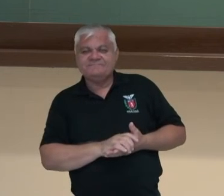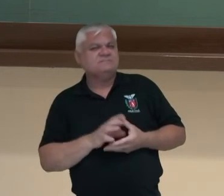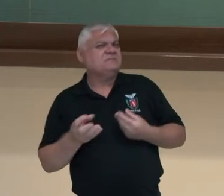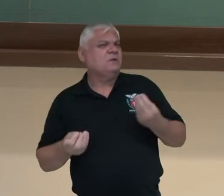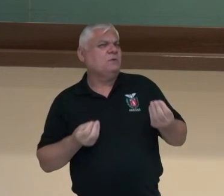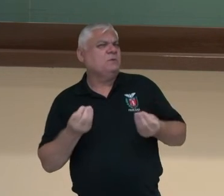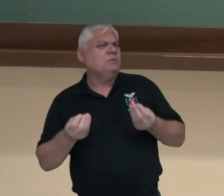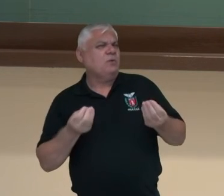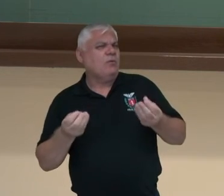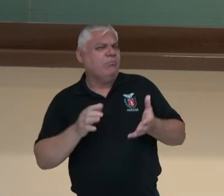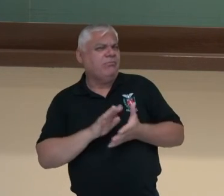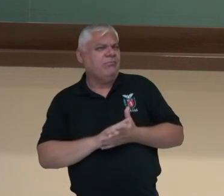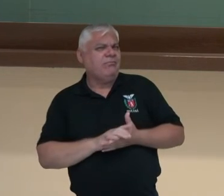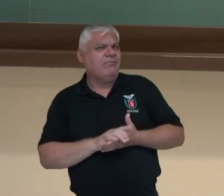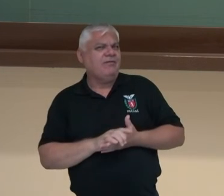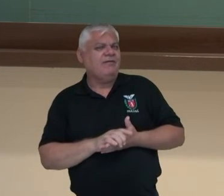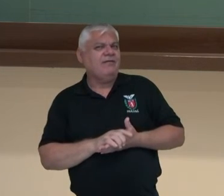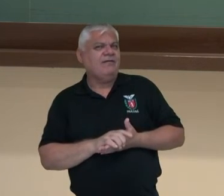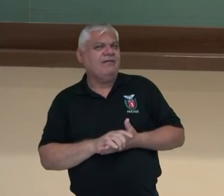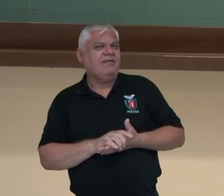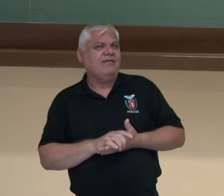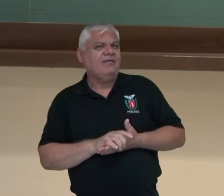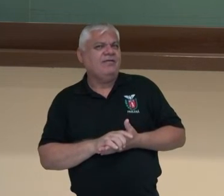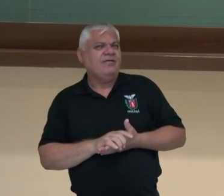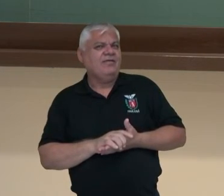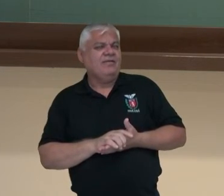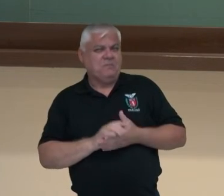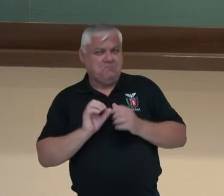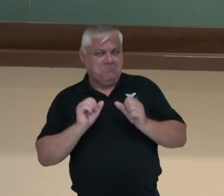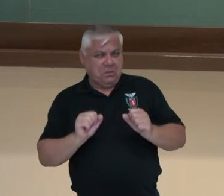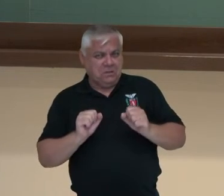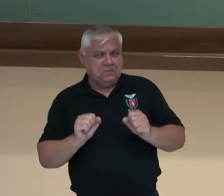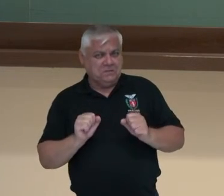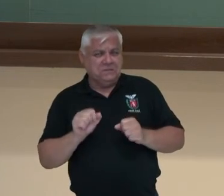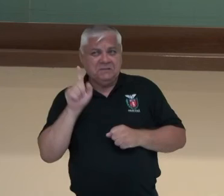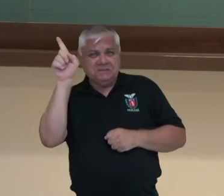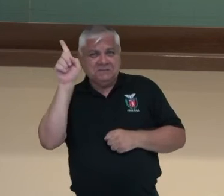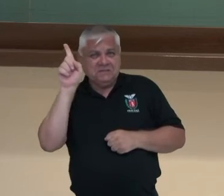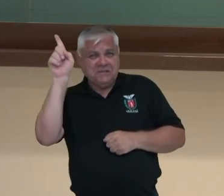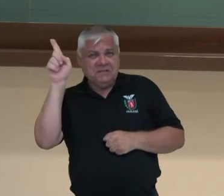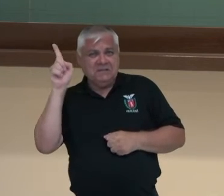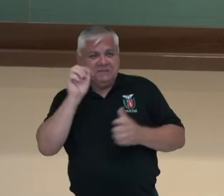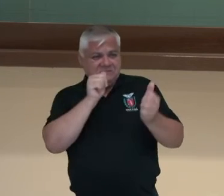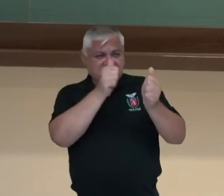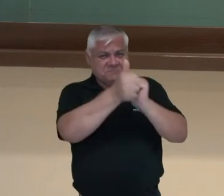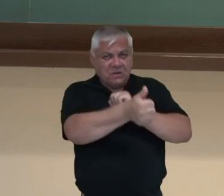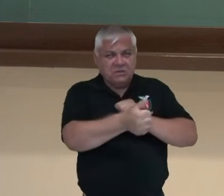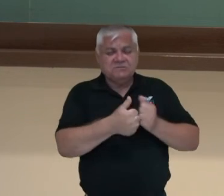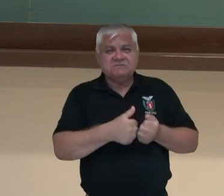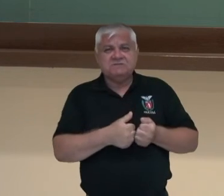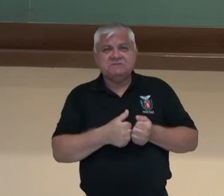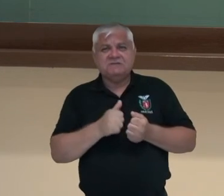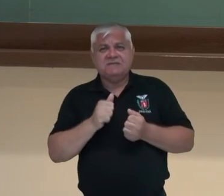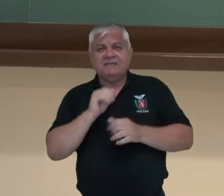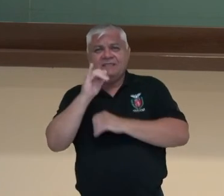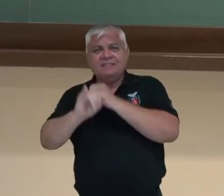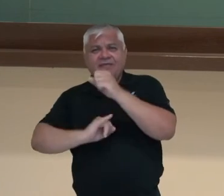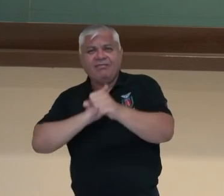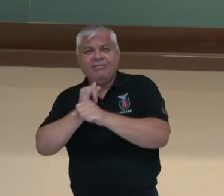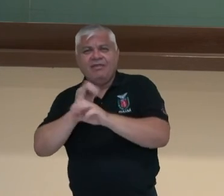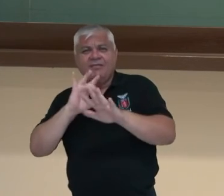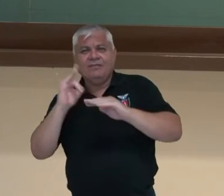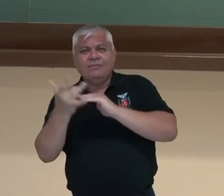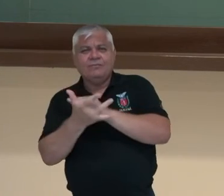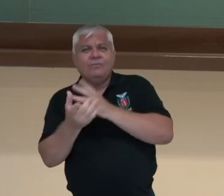a charge acima e responda. Como podemos fazer a relação do esporte e o consumo da indústria cultural?